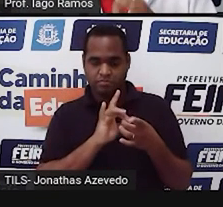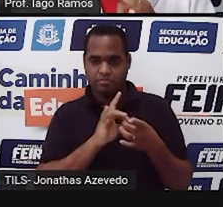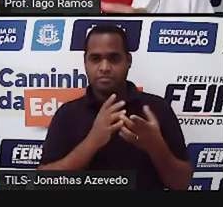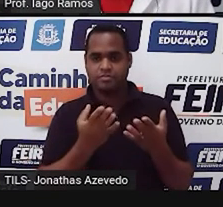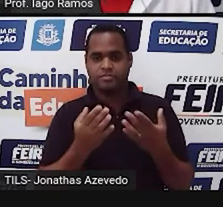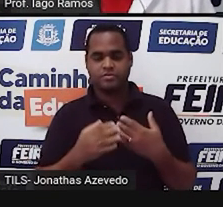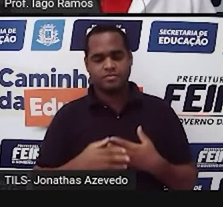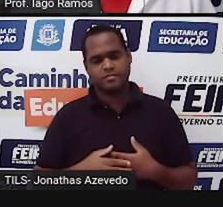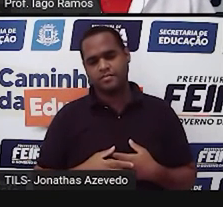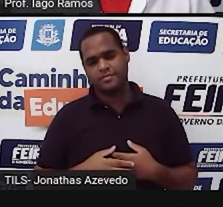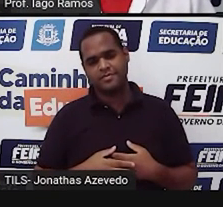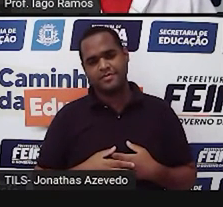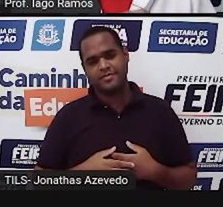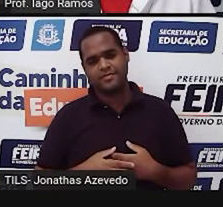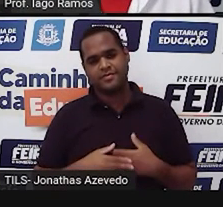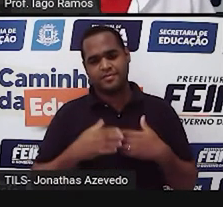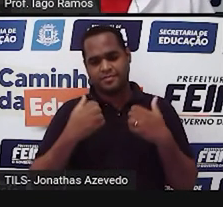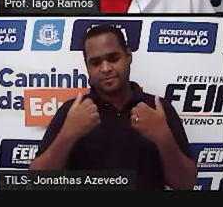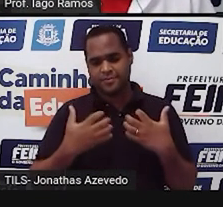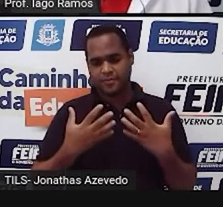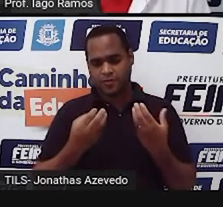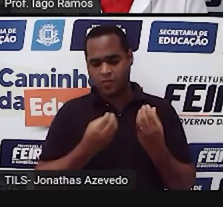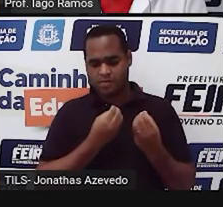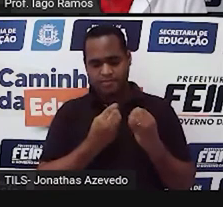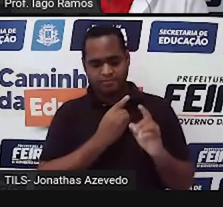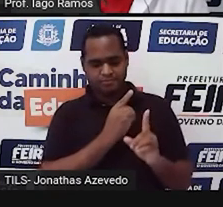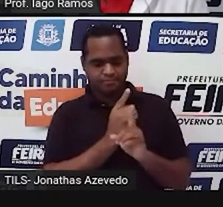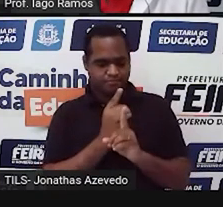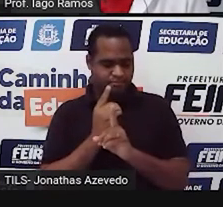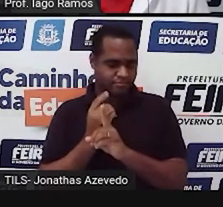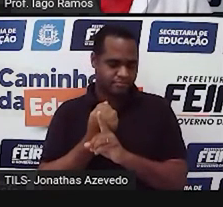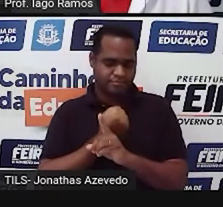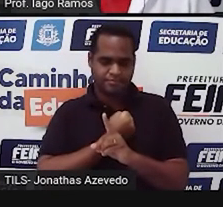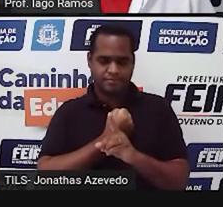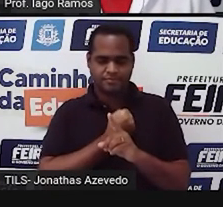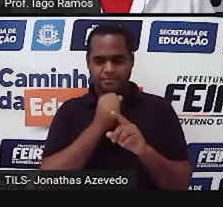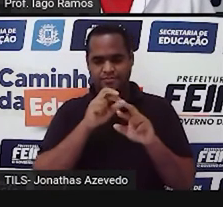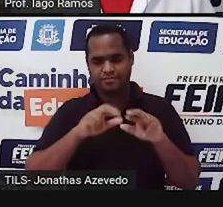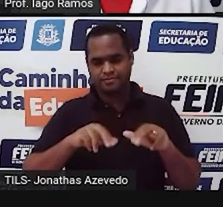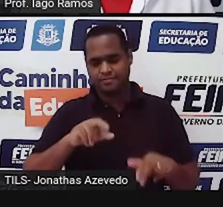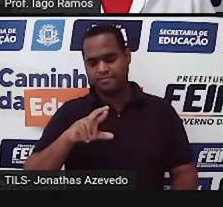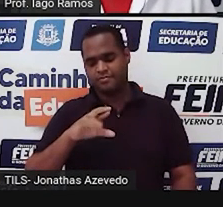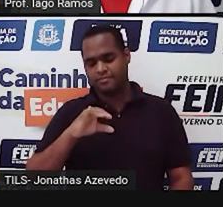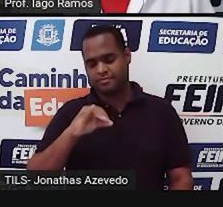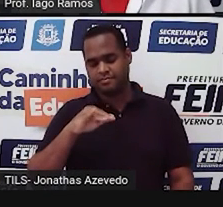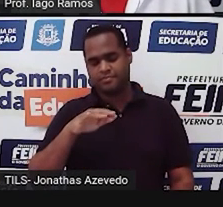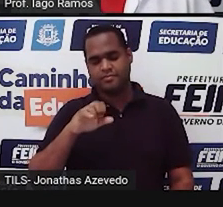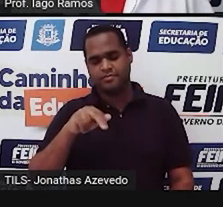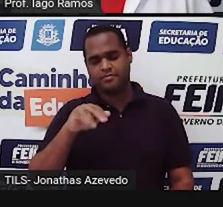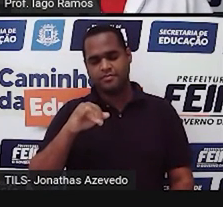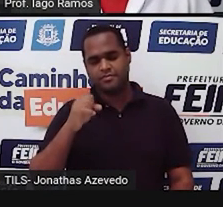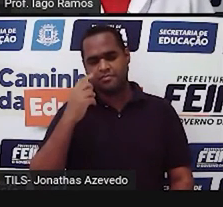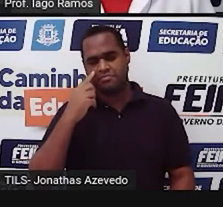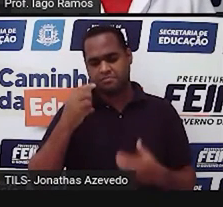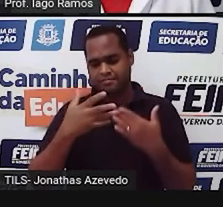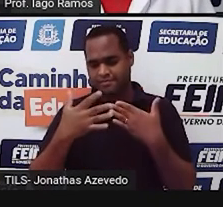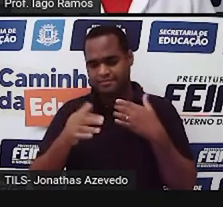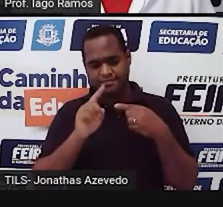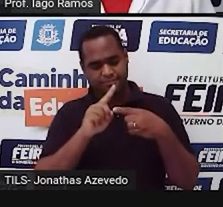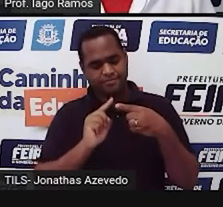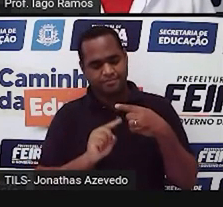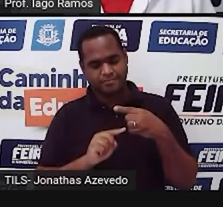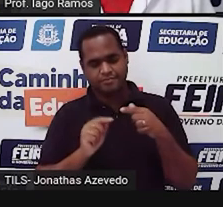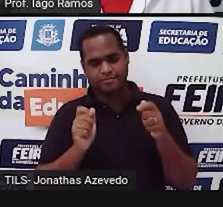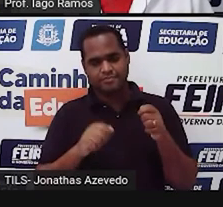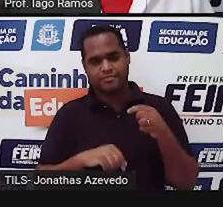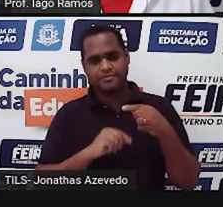a gente vai ver como é que a gente encontra esses números racionais né a partir de frações e a gente tem